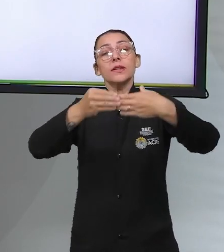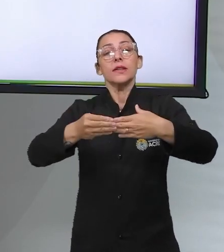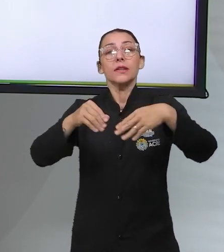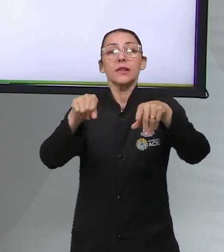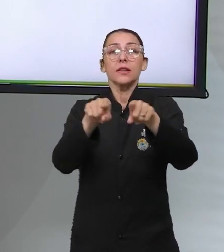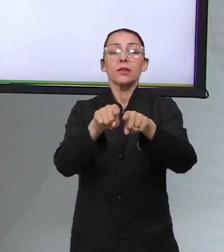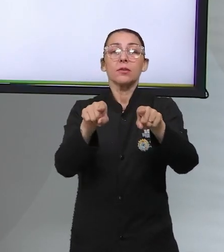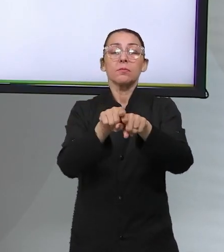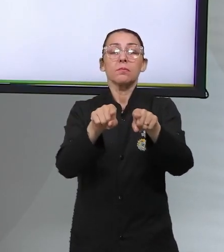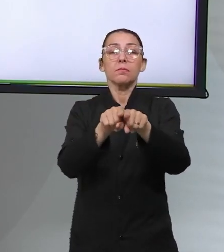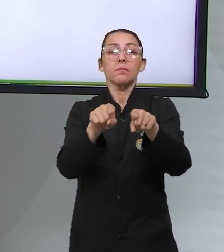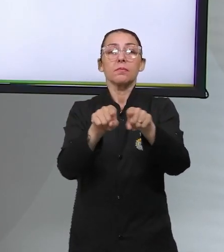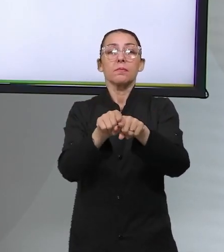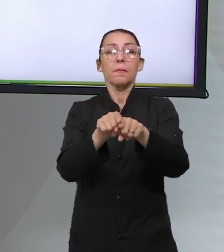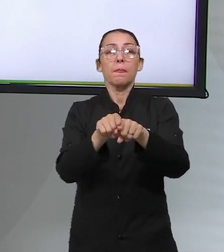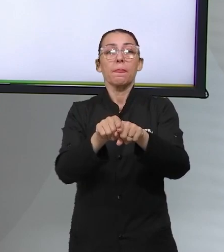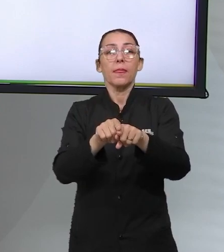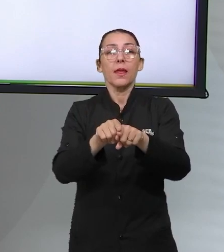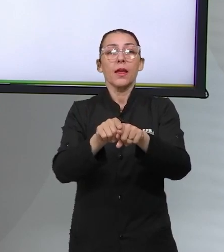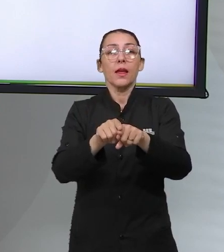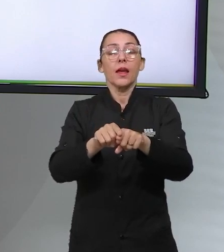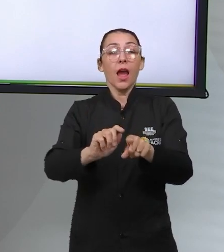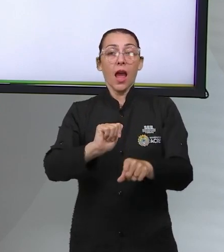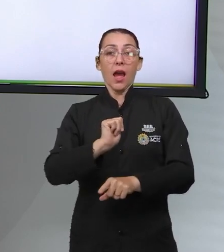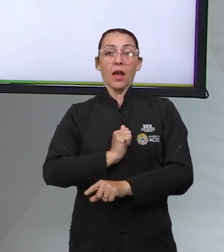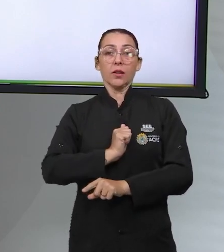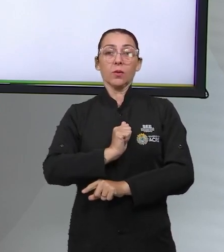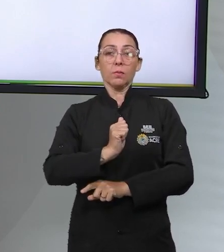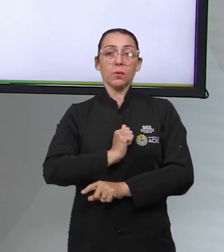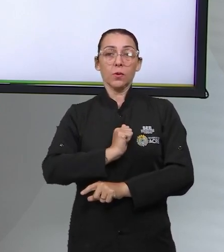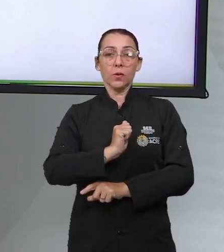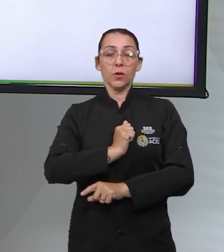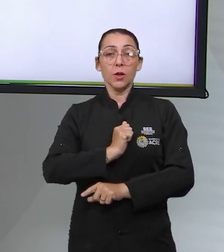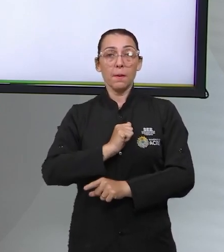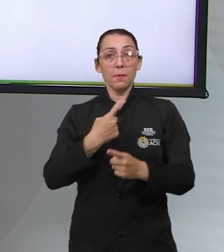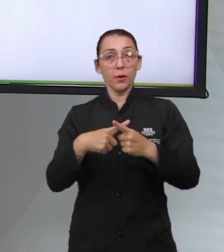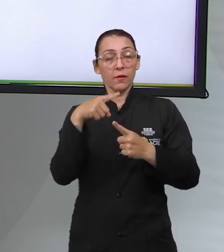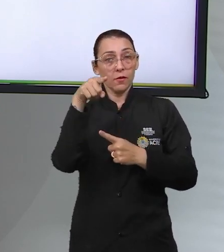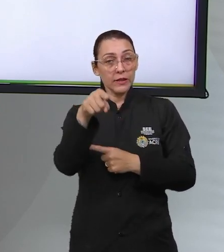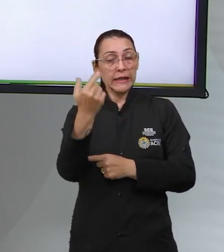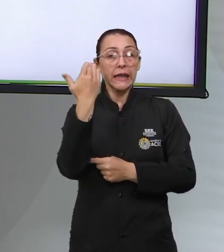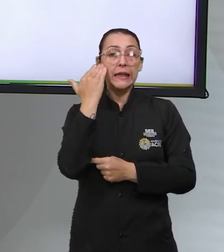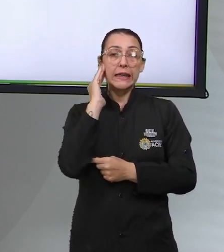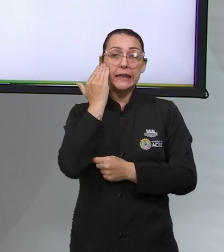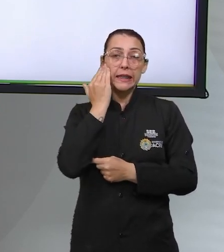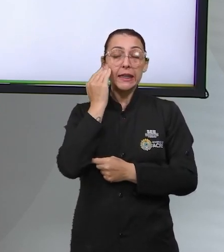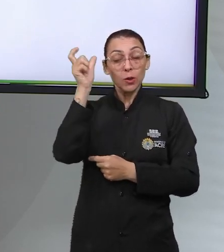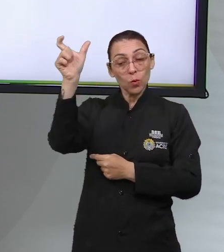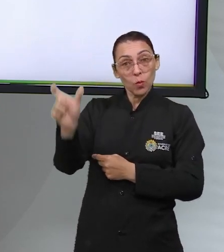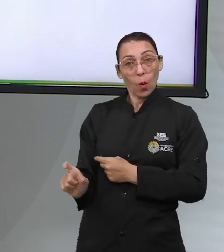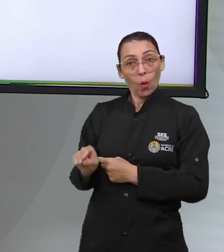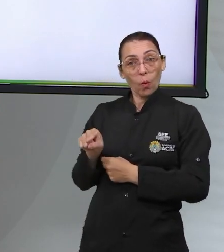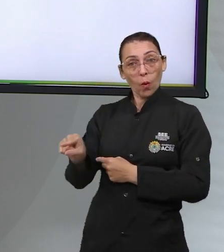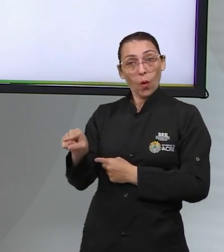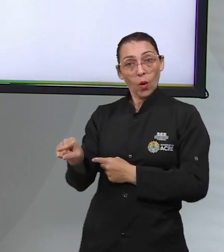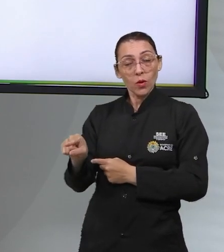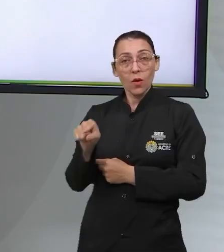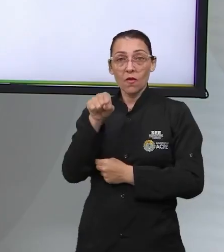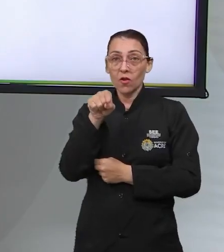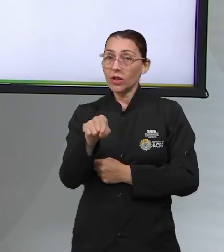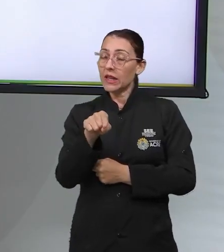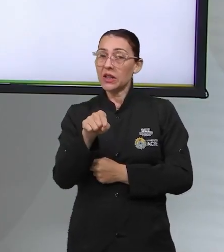pouco a discussão para a área antropológica, é porque você está entendendo o outro, você não